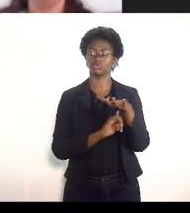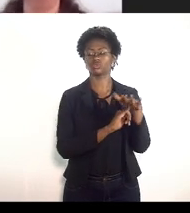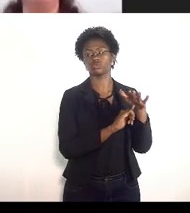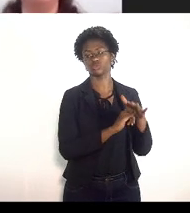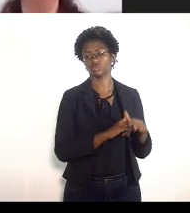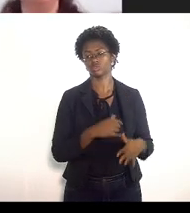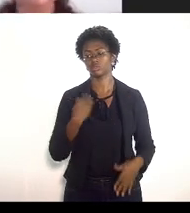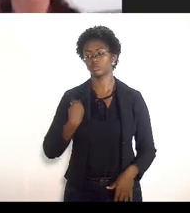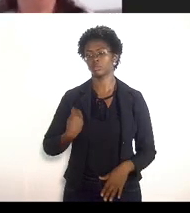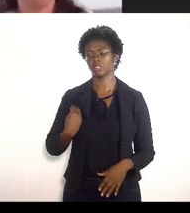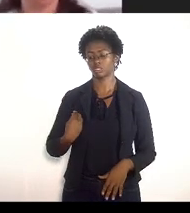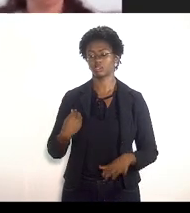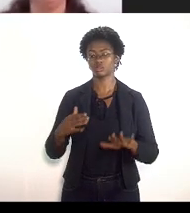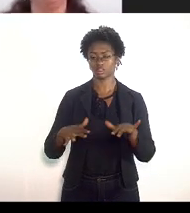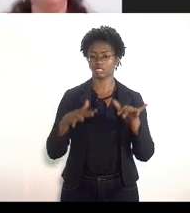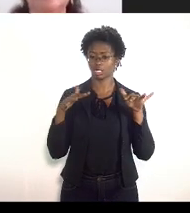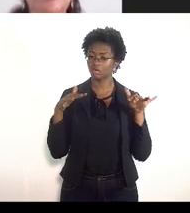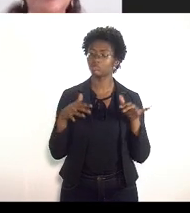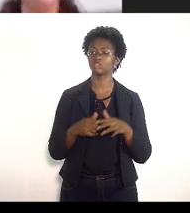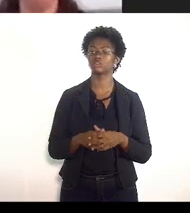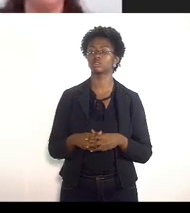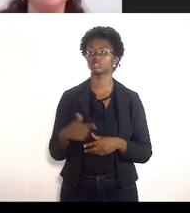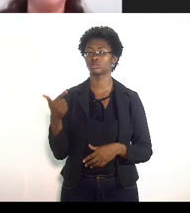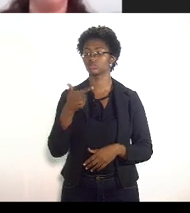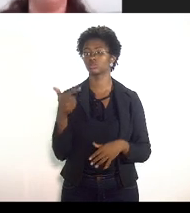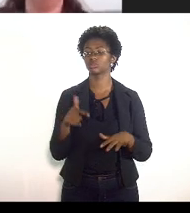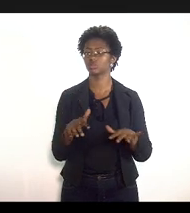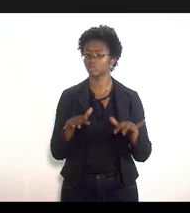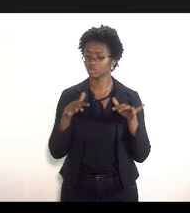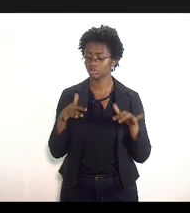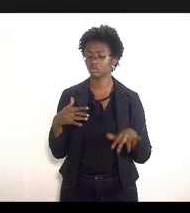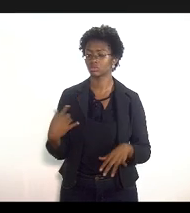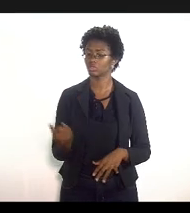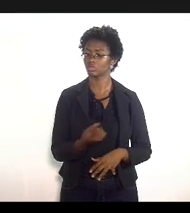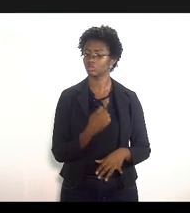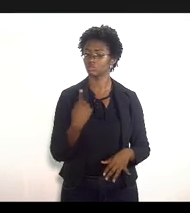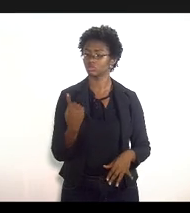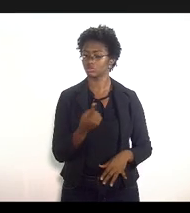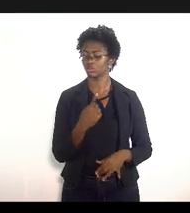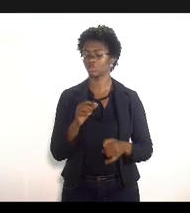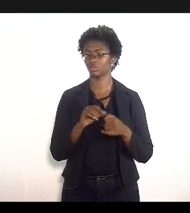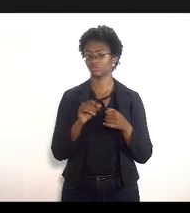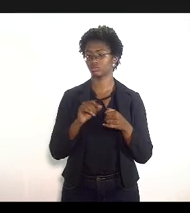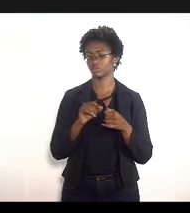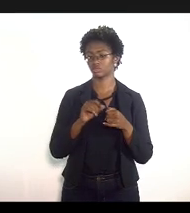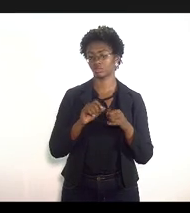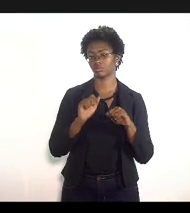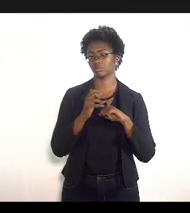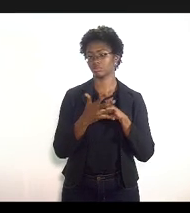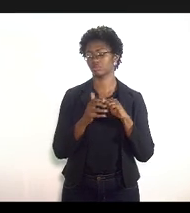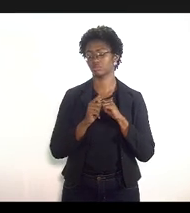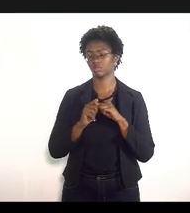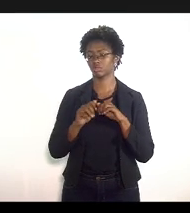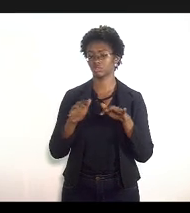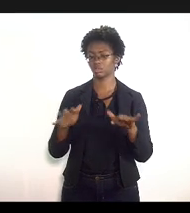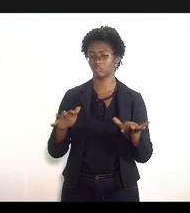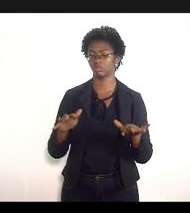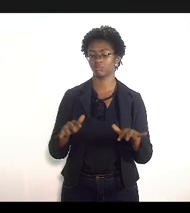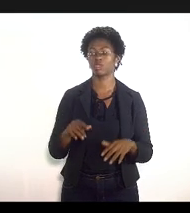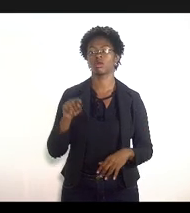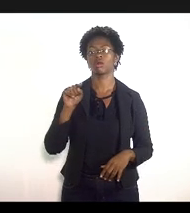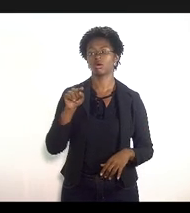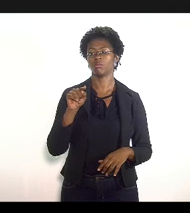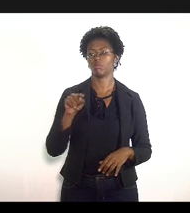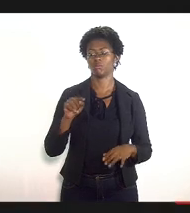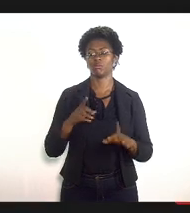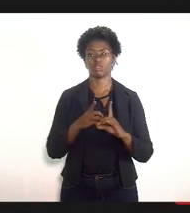audiência pública. Já é a segunda audiência que a gente faz nesse cenário de pandemia, nesse